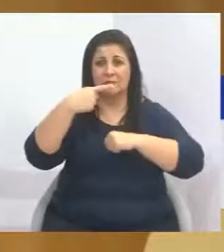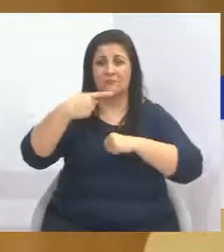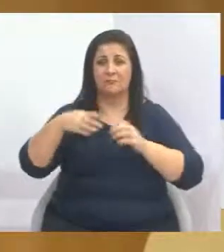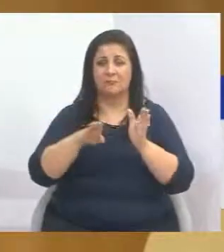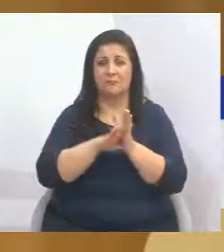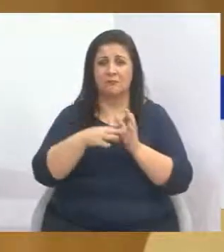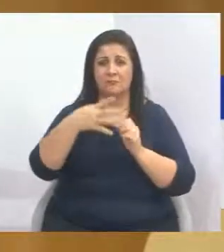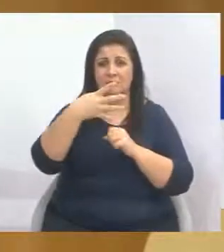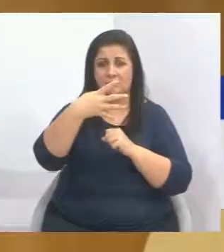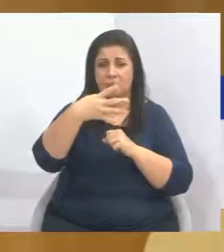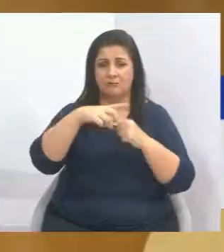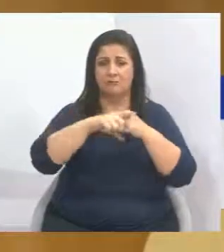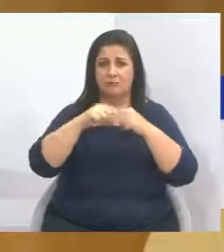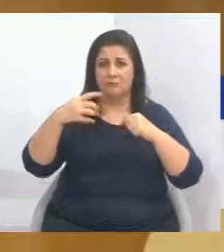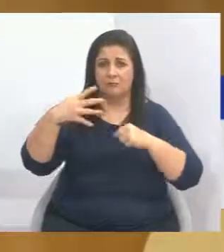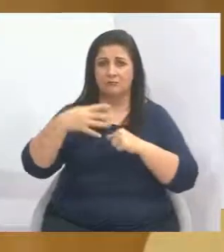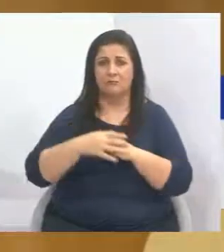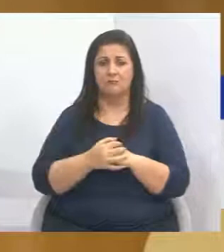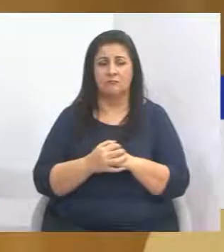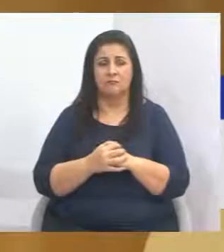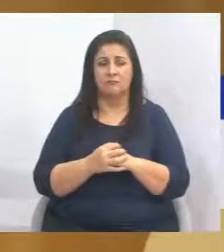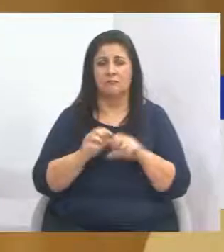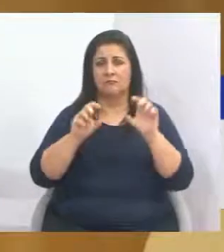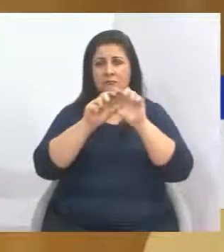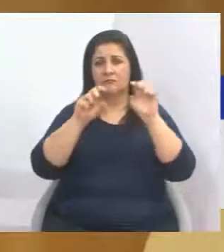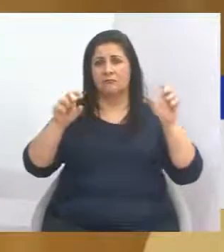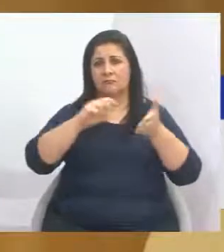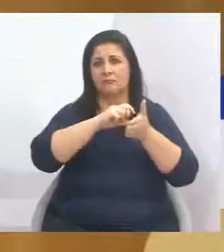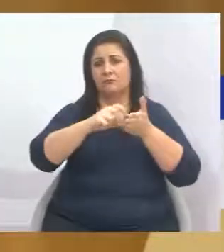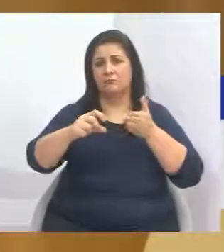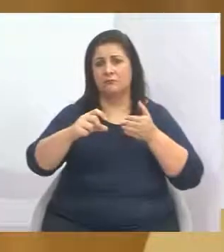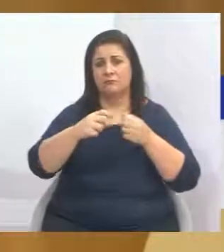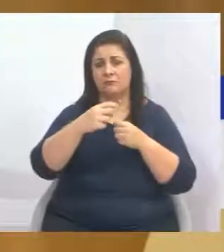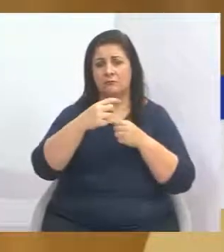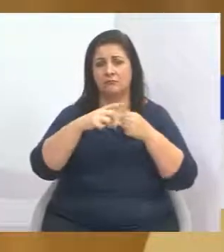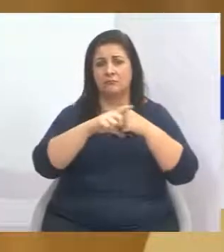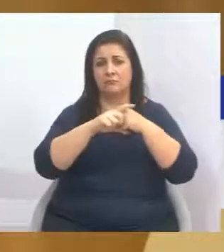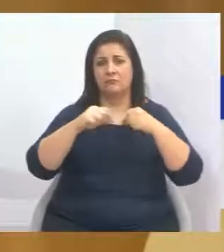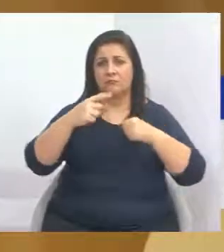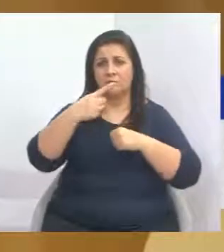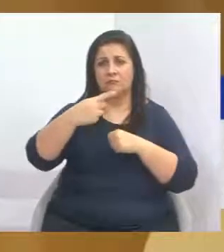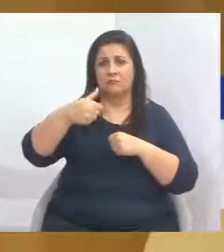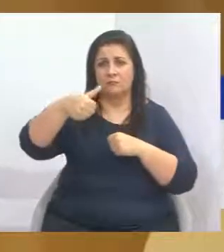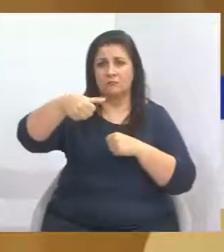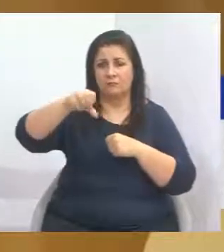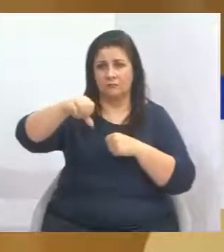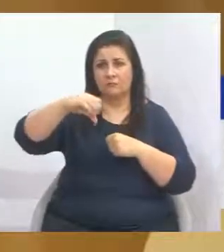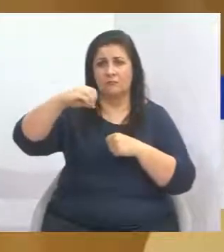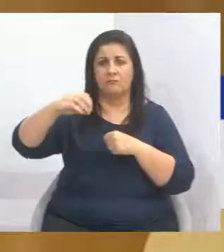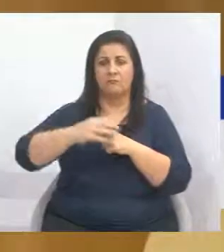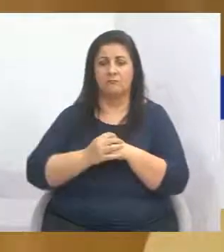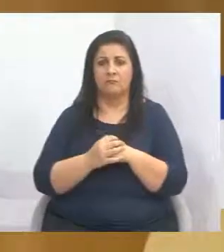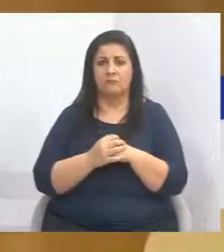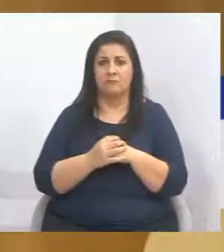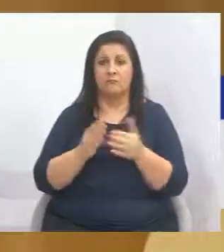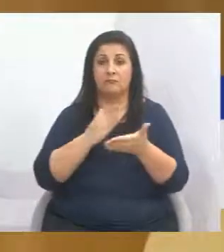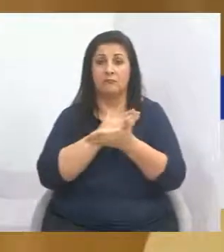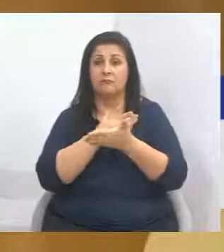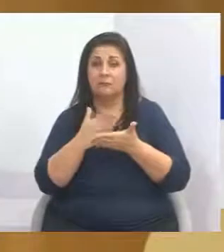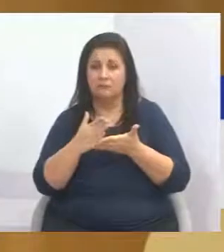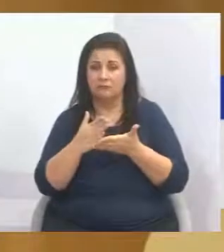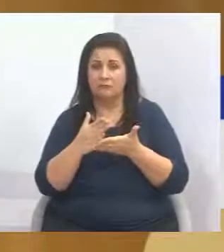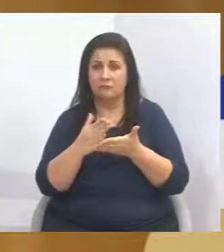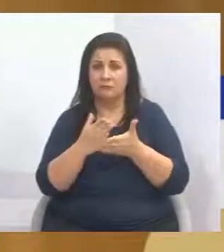4º, quanto o caput do artigo 190 da Constituição Federal. A liberdade de iniciativa econômica no âmbito de